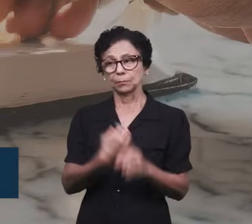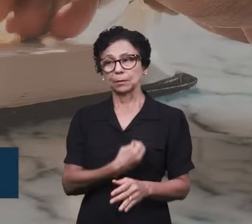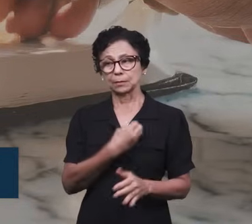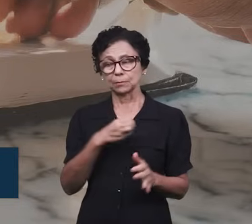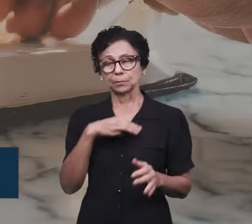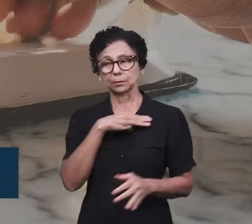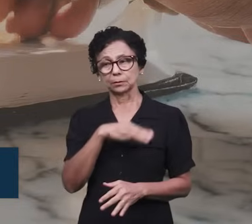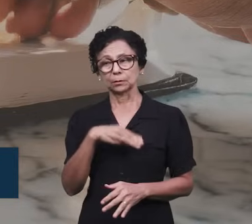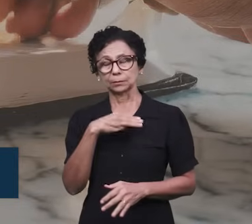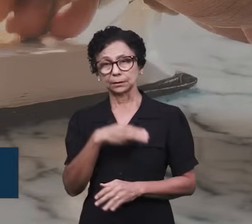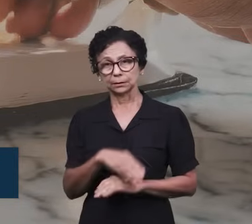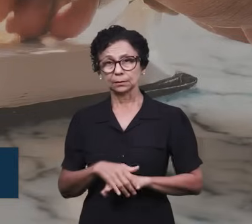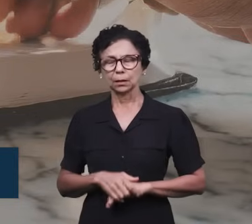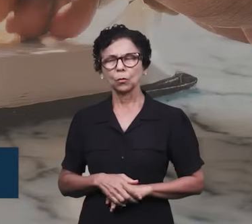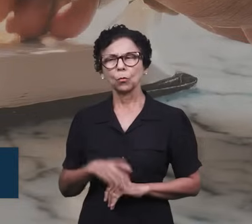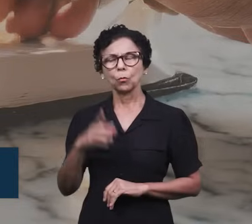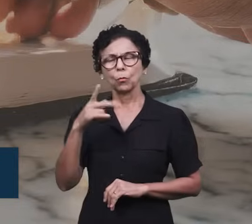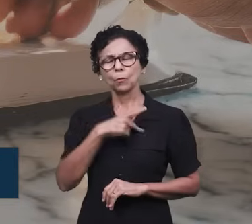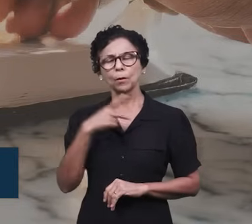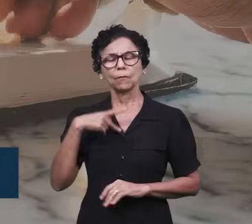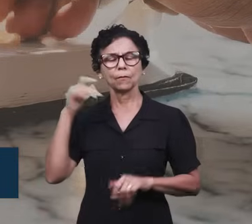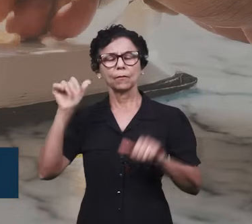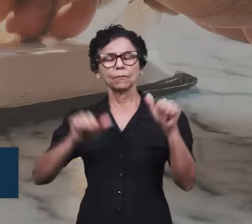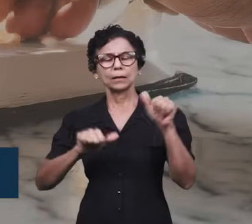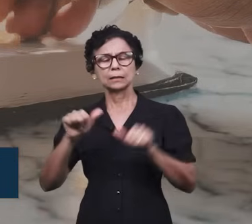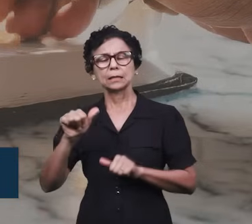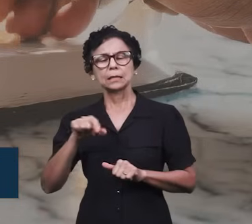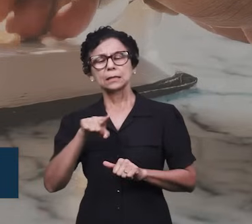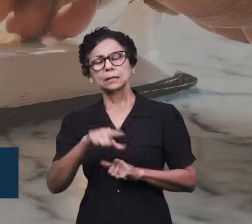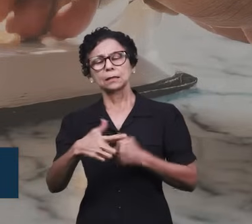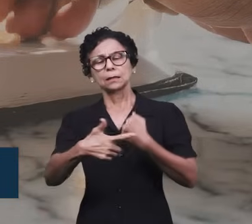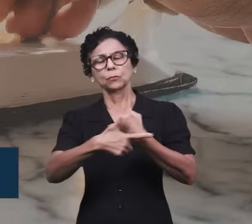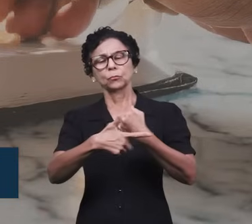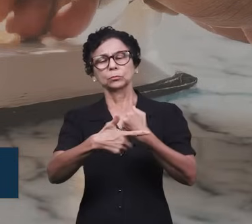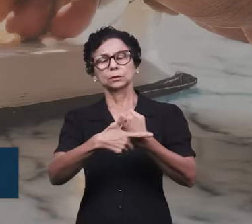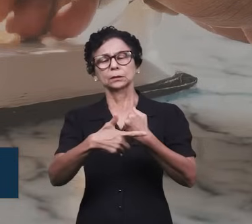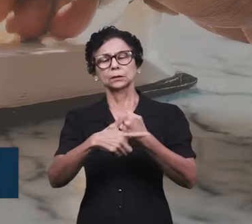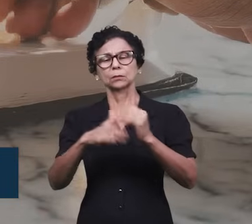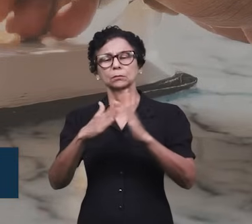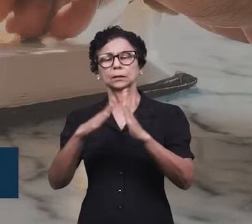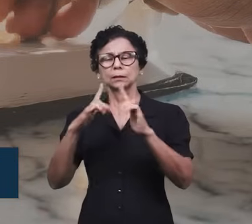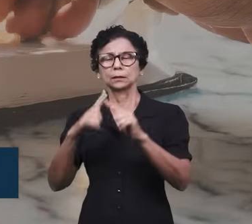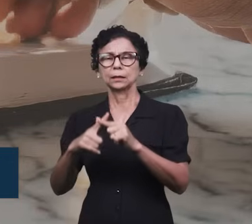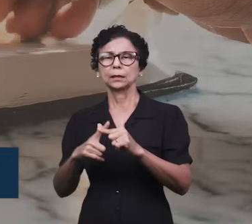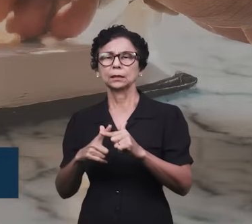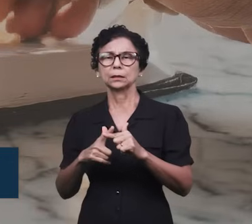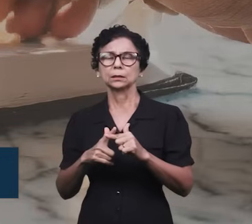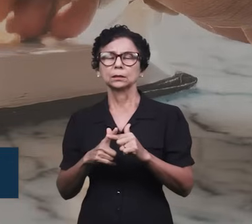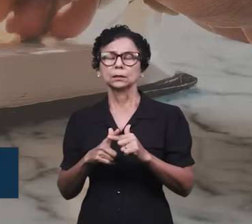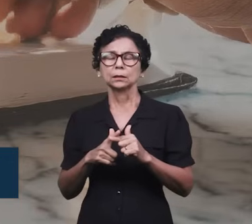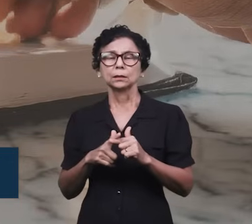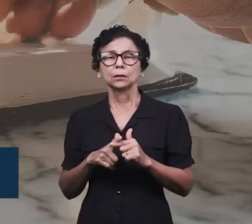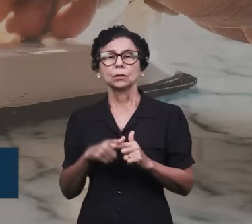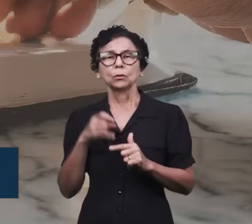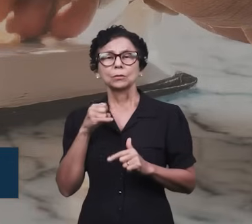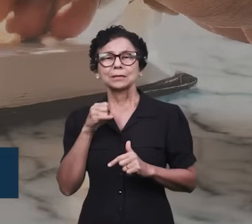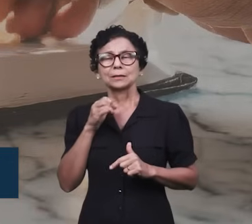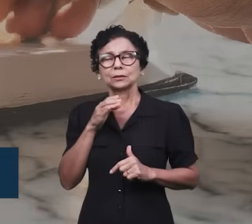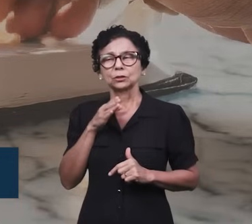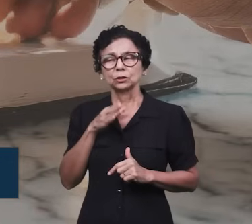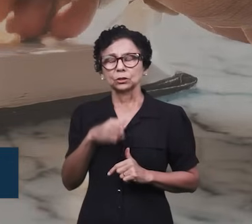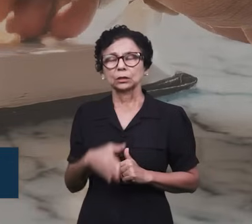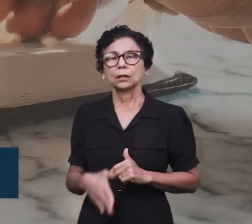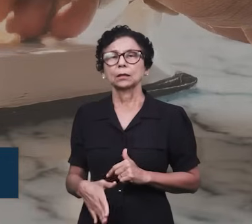um instrumentista, se ele é participante, por exemplo, do outro trabalho de evangelização que a igreja faz, que é o Evangelho